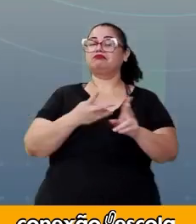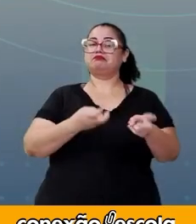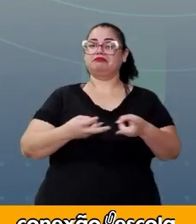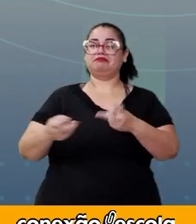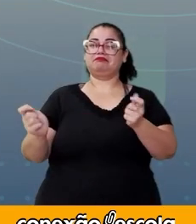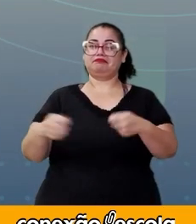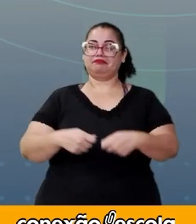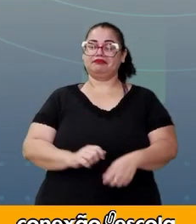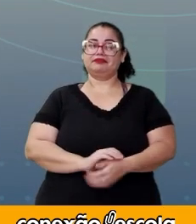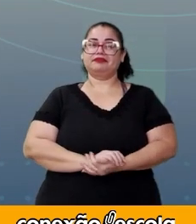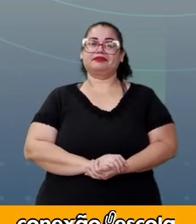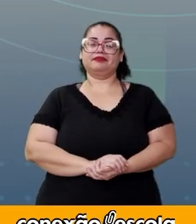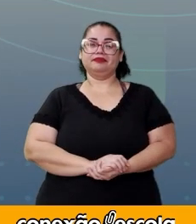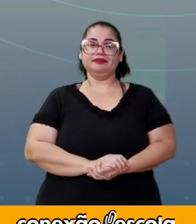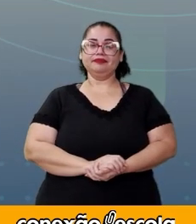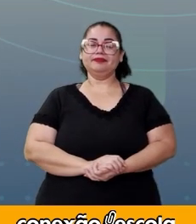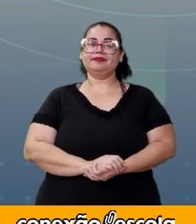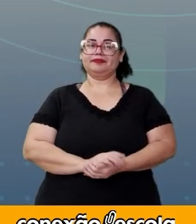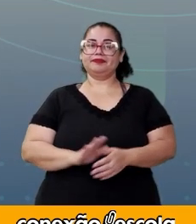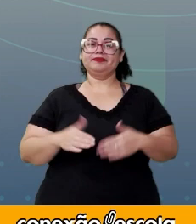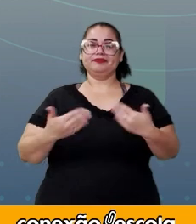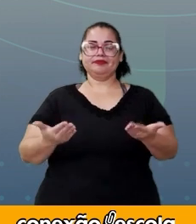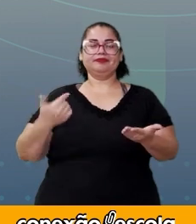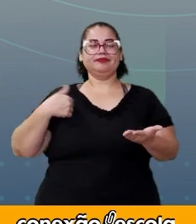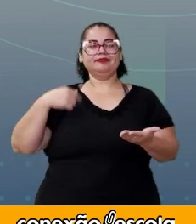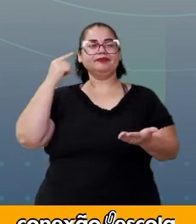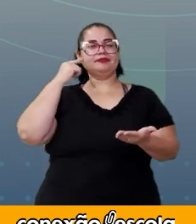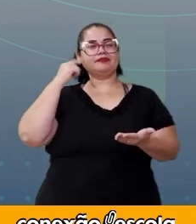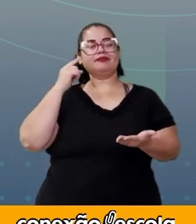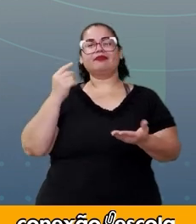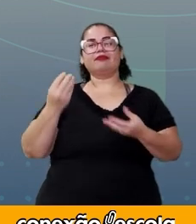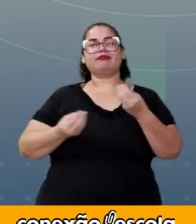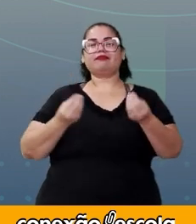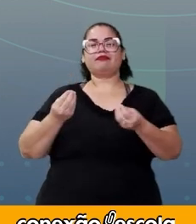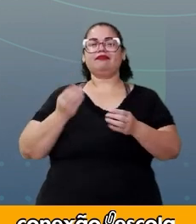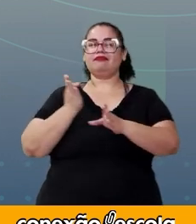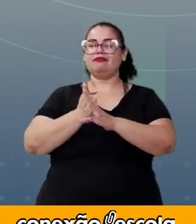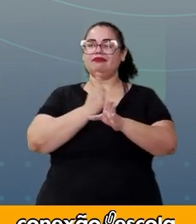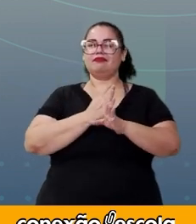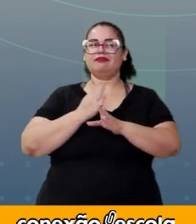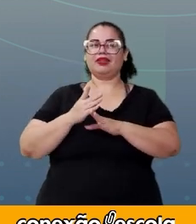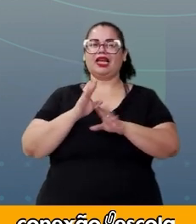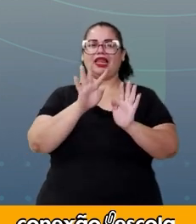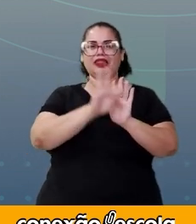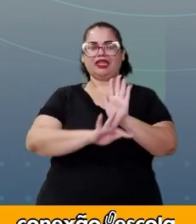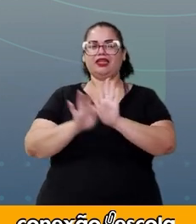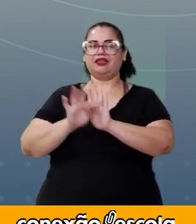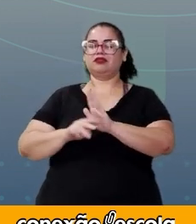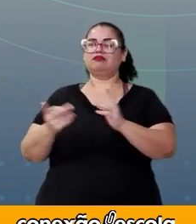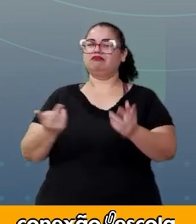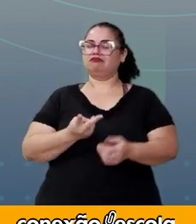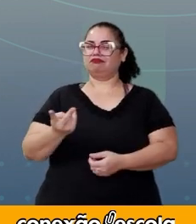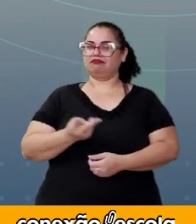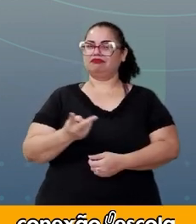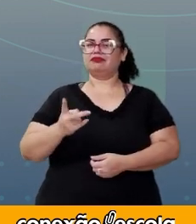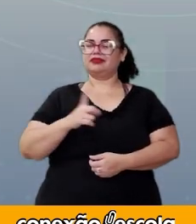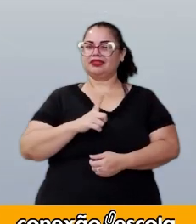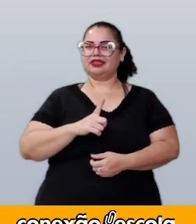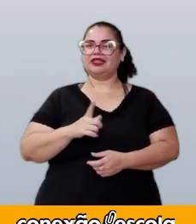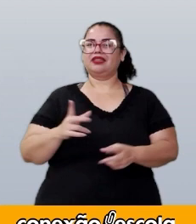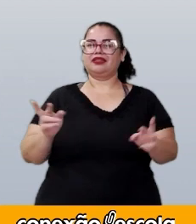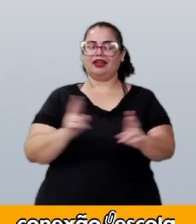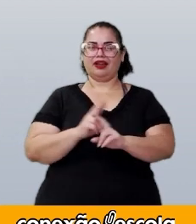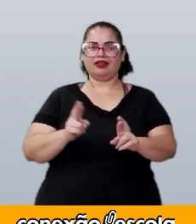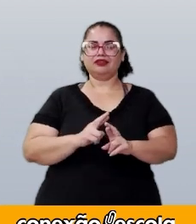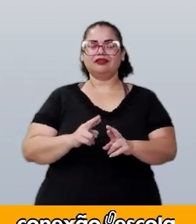dele. Então, para a gente pensar um pouquinho como identificar uma intertextualidade explícita, é